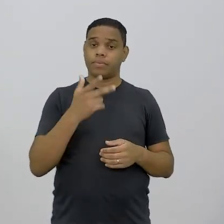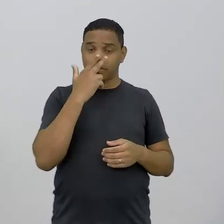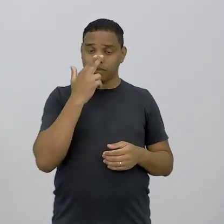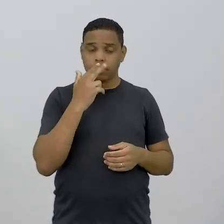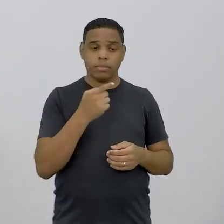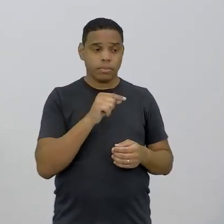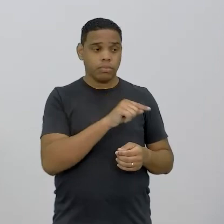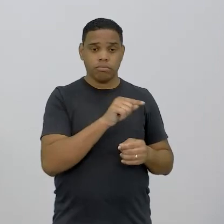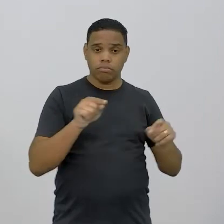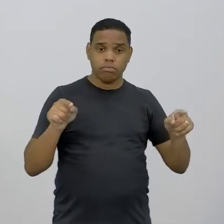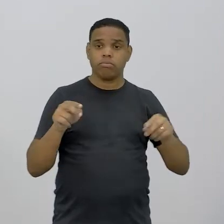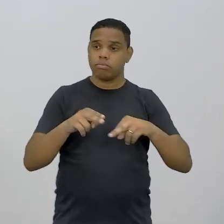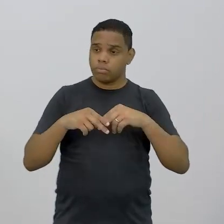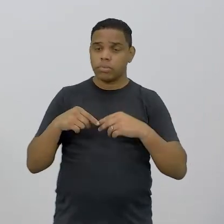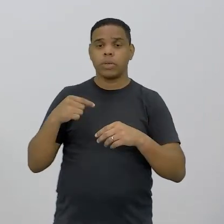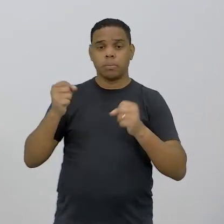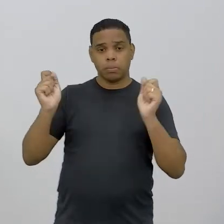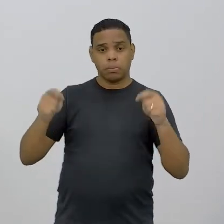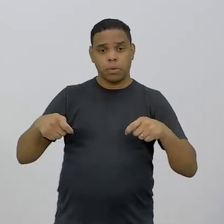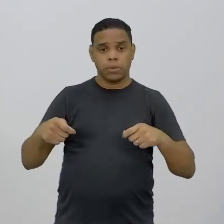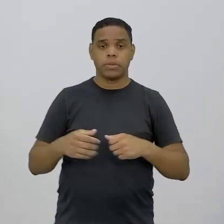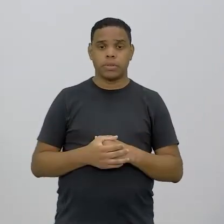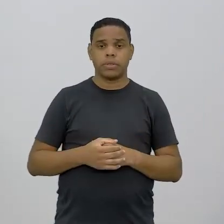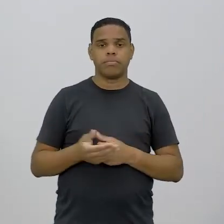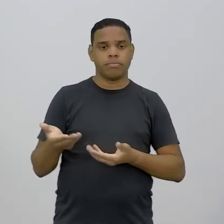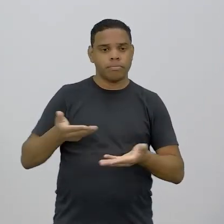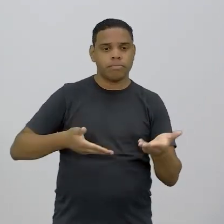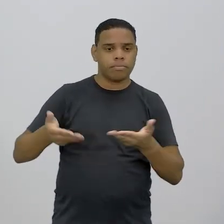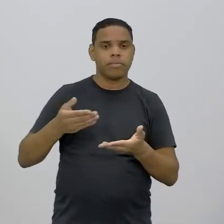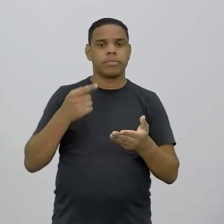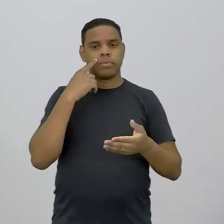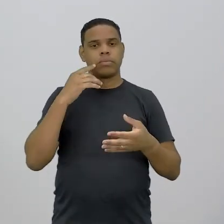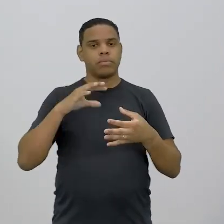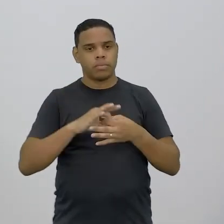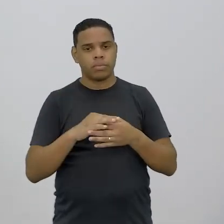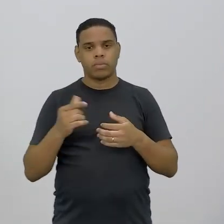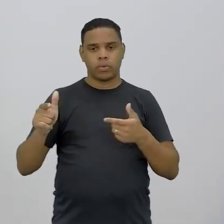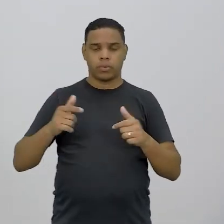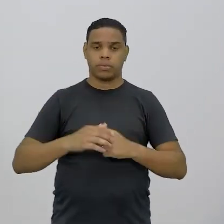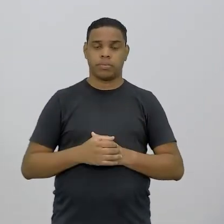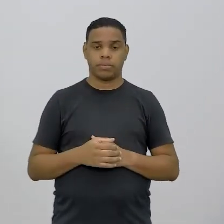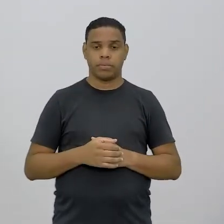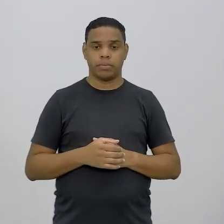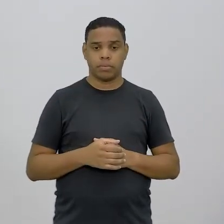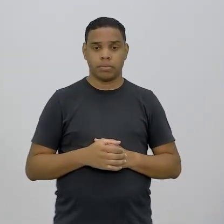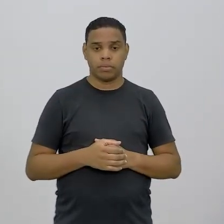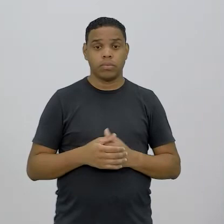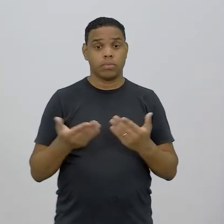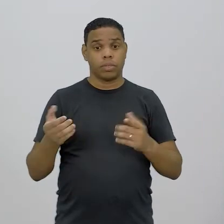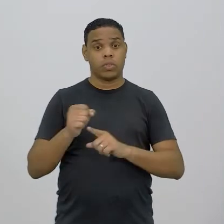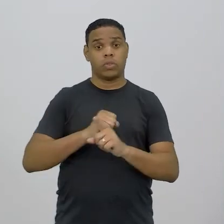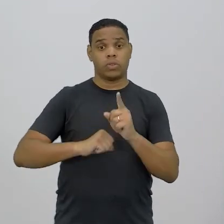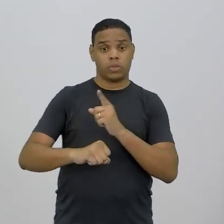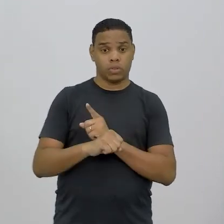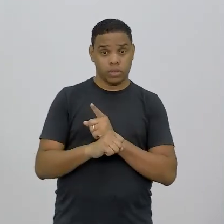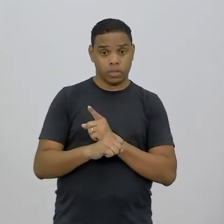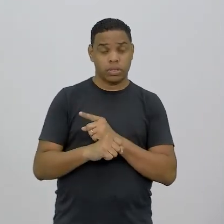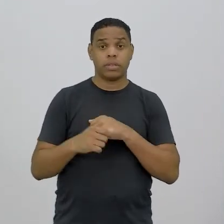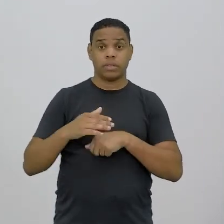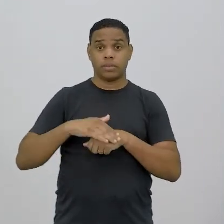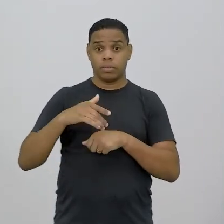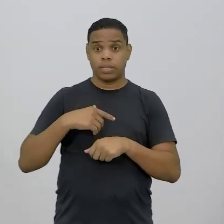parecido uma com as outras e por isso elas podem partilhar e se identificar umas com as outras. Já as sociedades